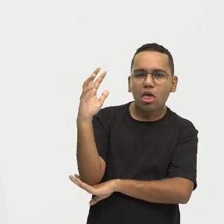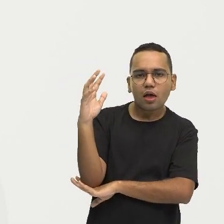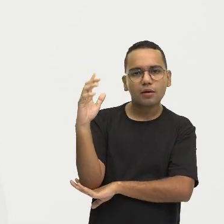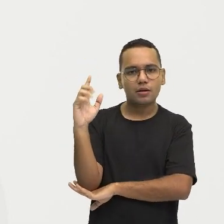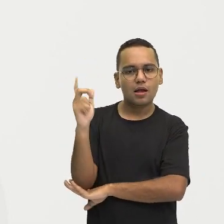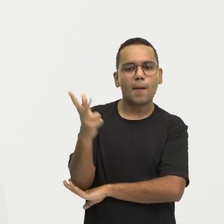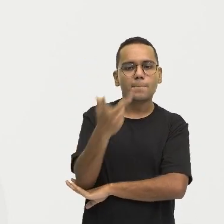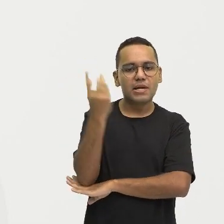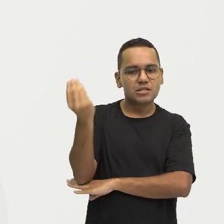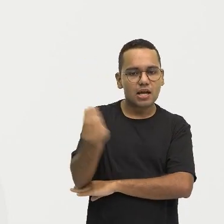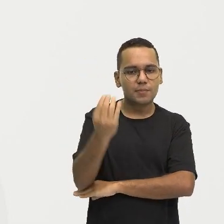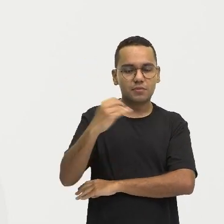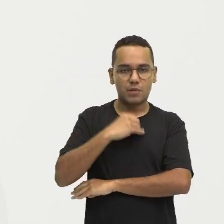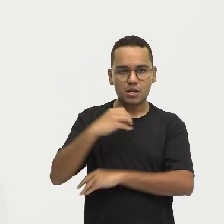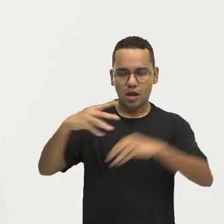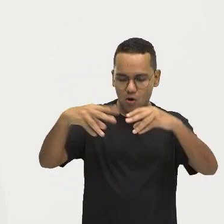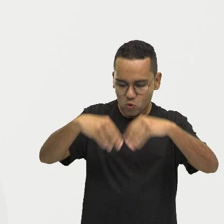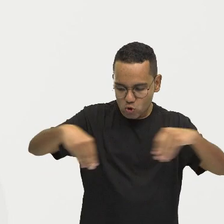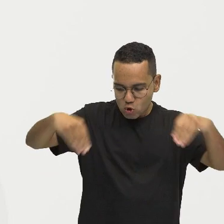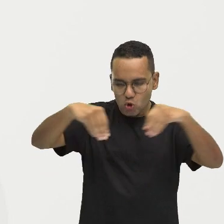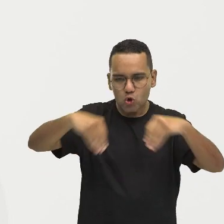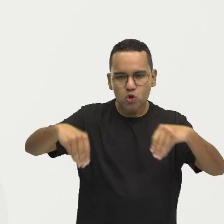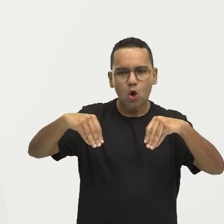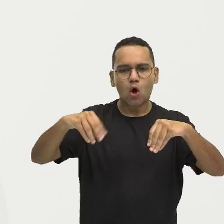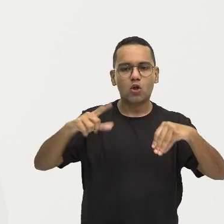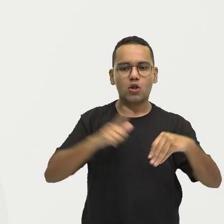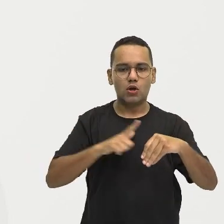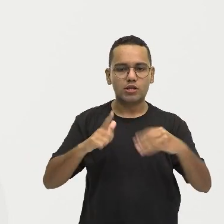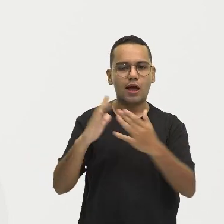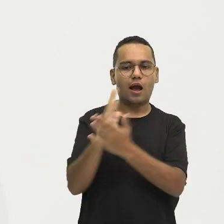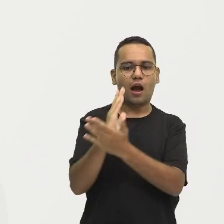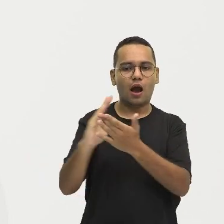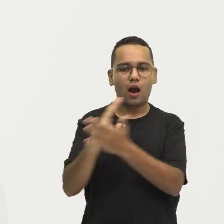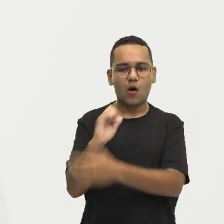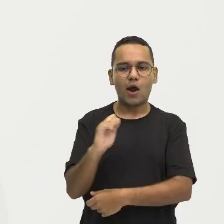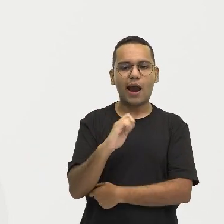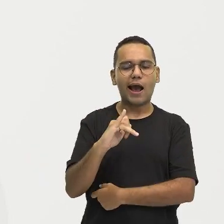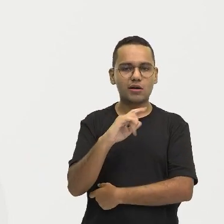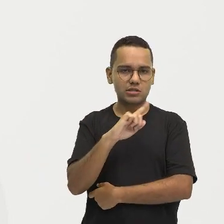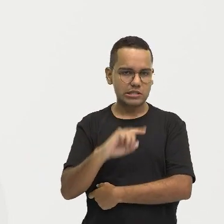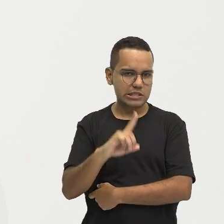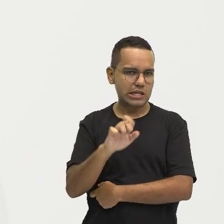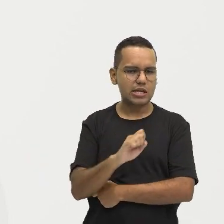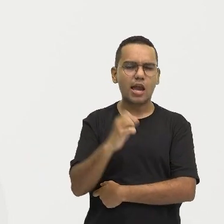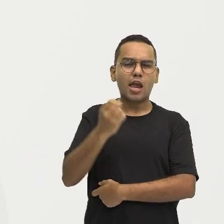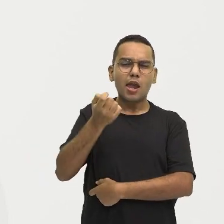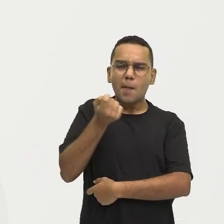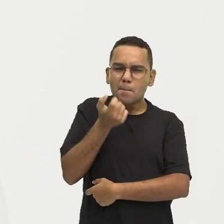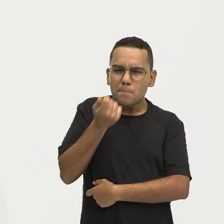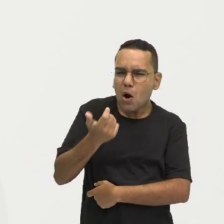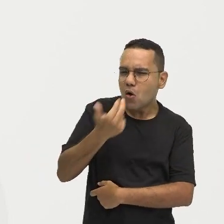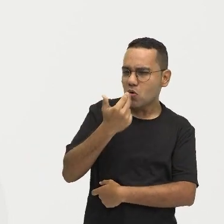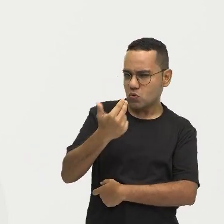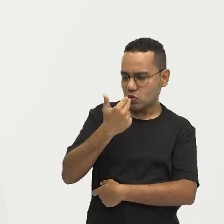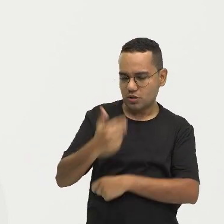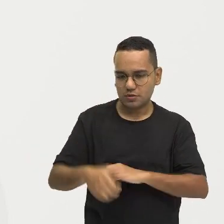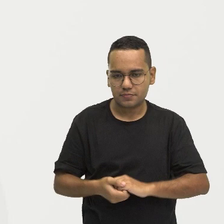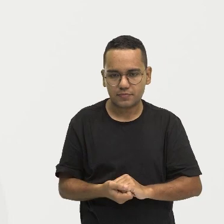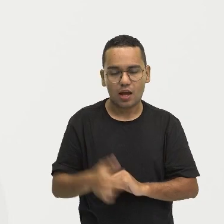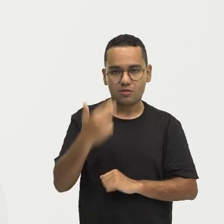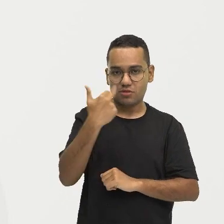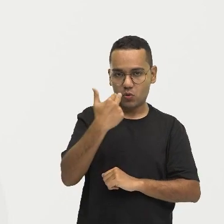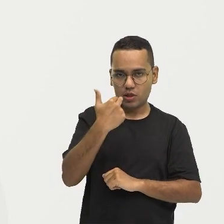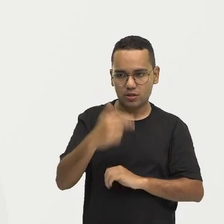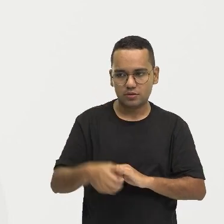solo ele vai ser composto por alto índice de acidez e poucos nutrientes. No verão, as cores predominantes vão